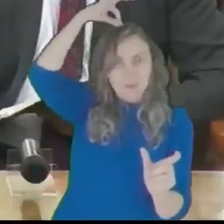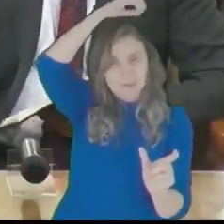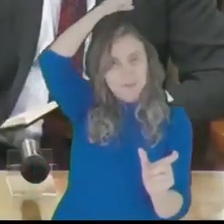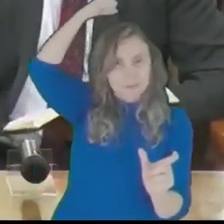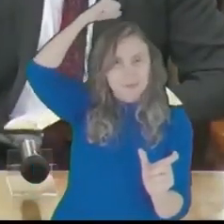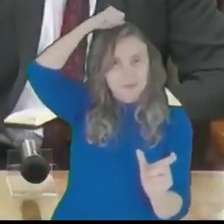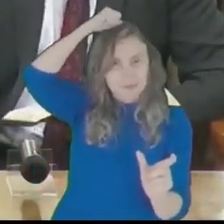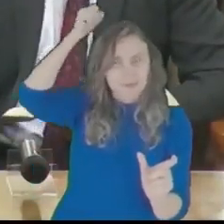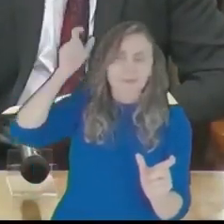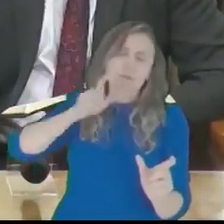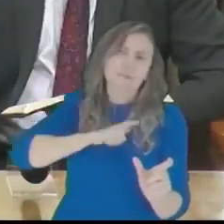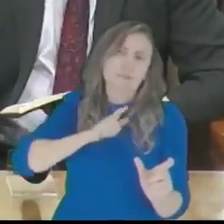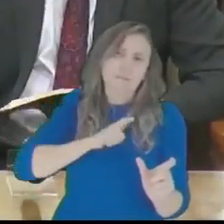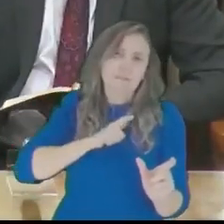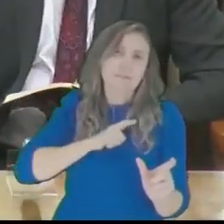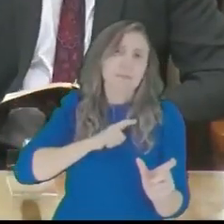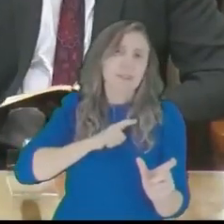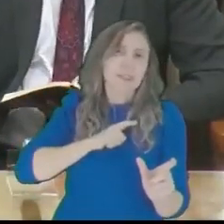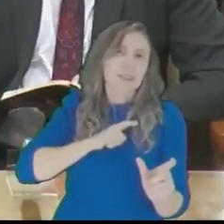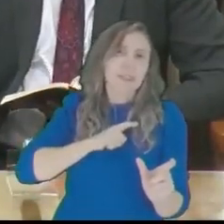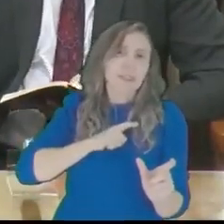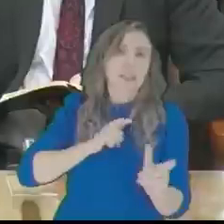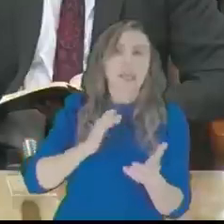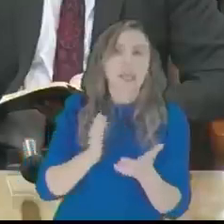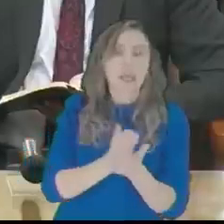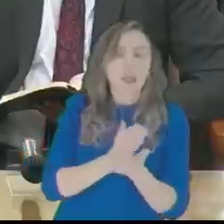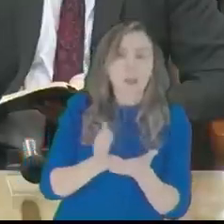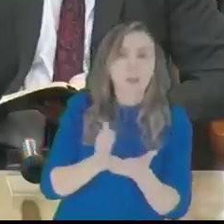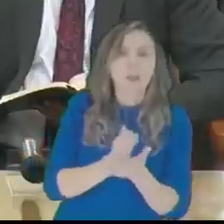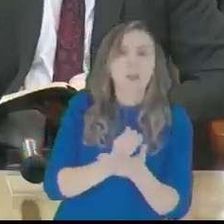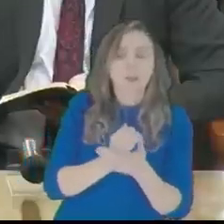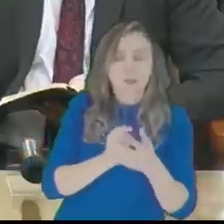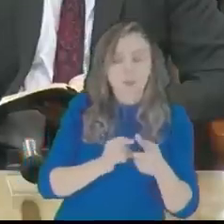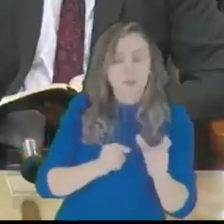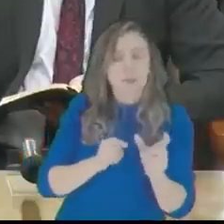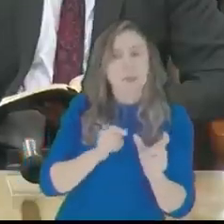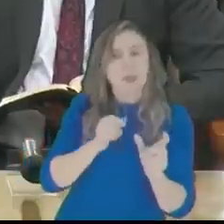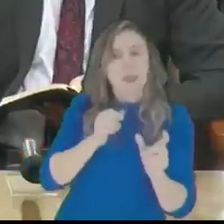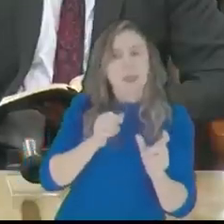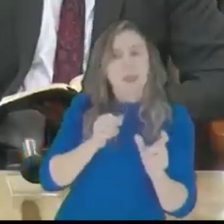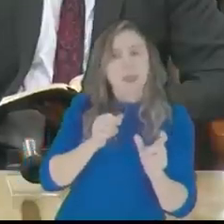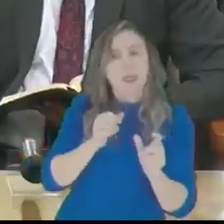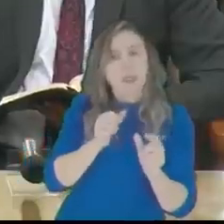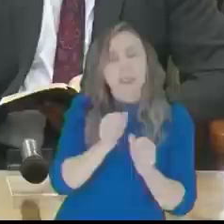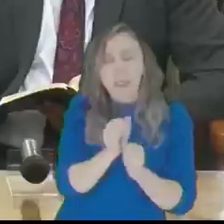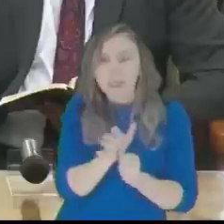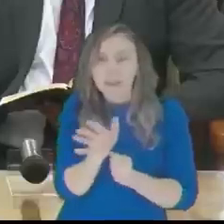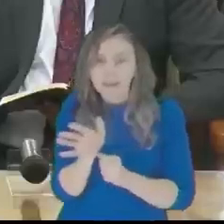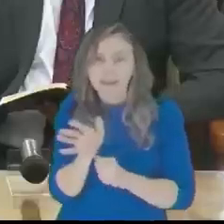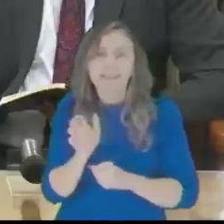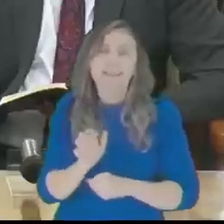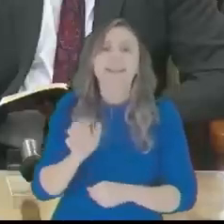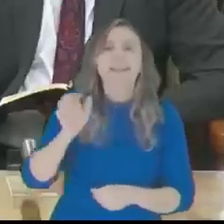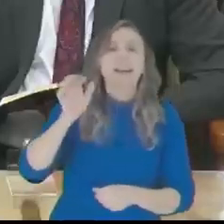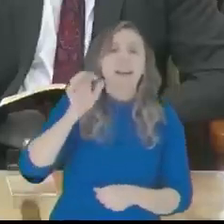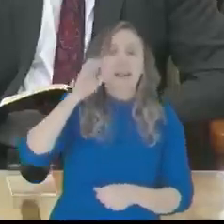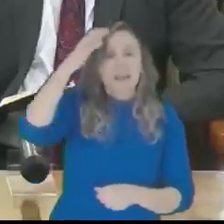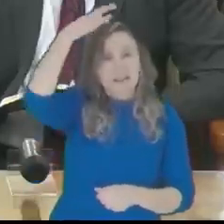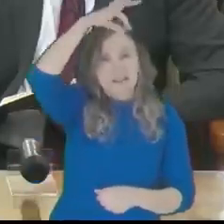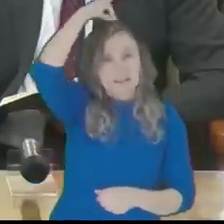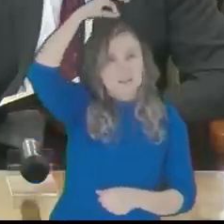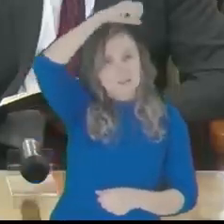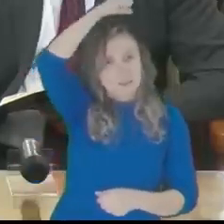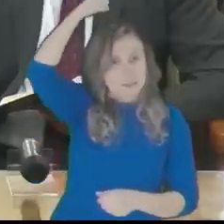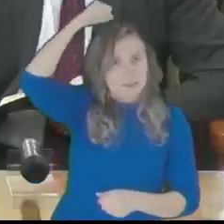vários títulos, não são nomes, são títulos. Ele é chamado Espírito com E maiúsculo, ele é chamado Espírito Santo, ele é